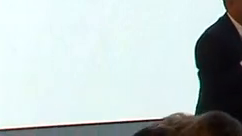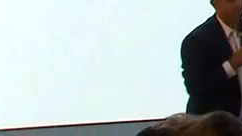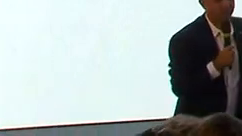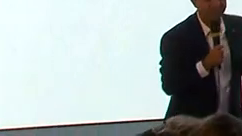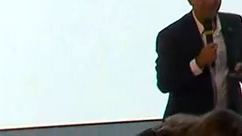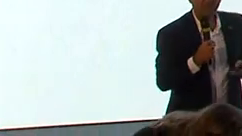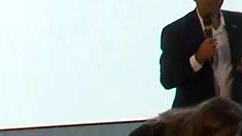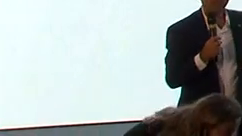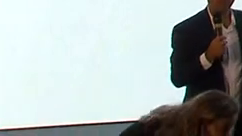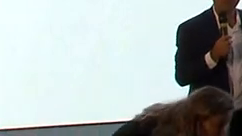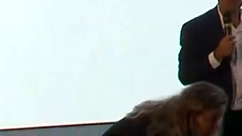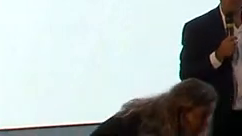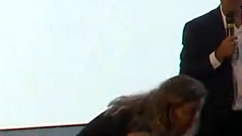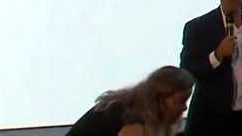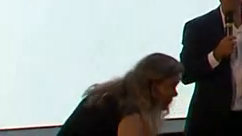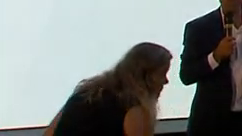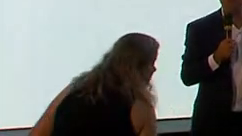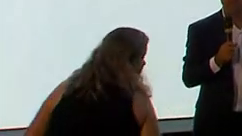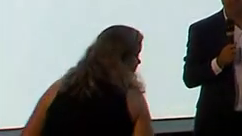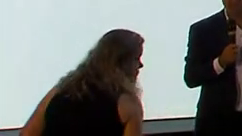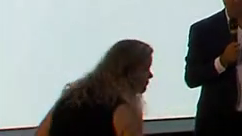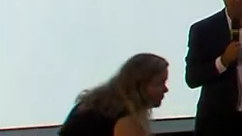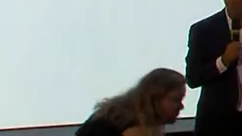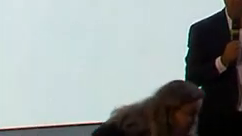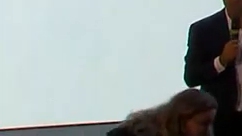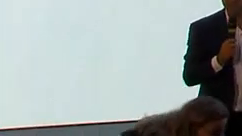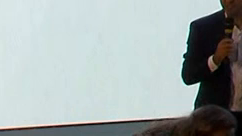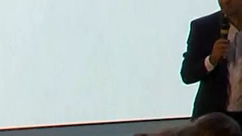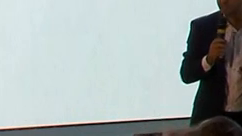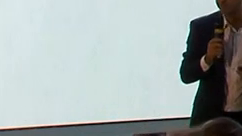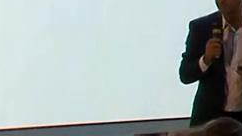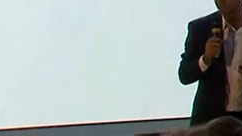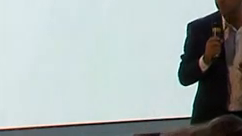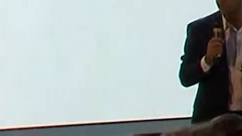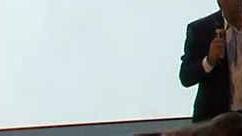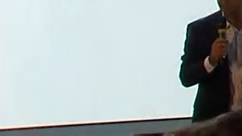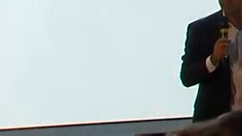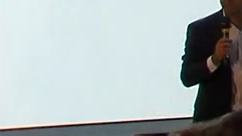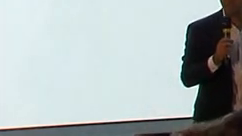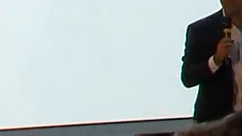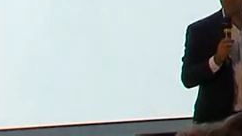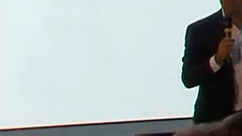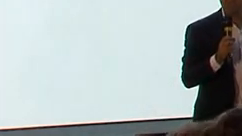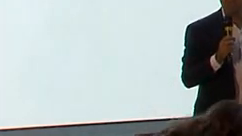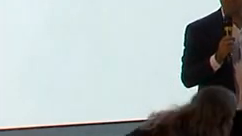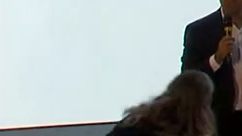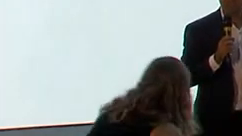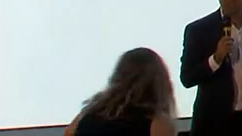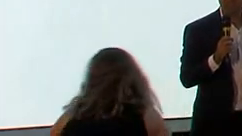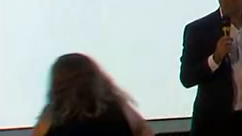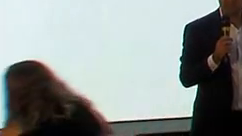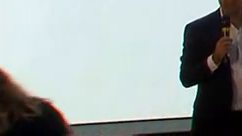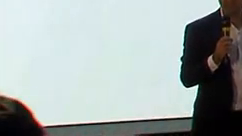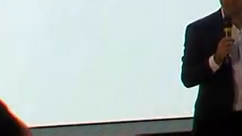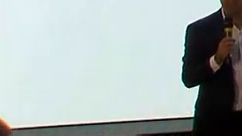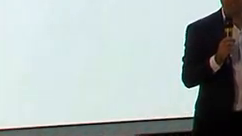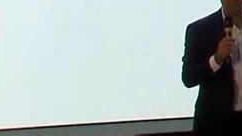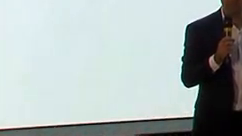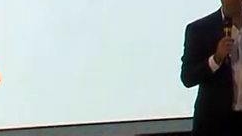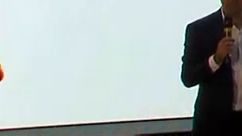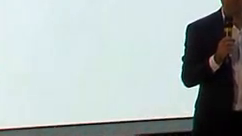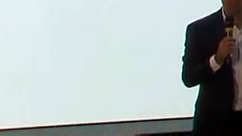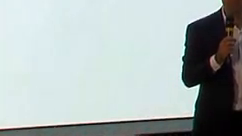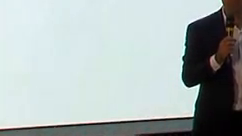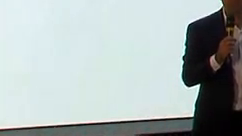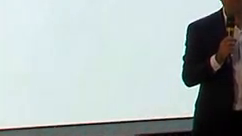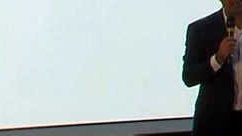você tem o detalhamento do nome do estudante, a instituição de ensino que ele está, e a data de nascimento.